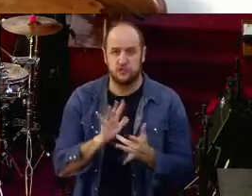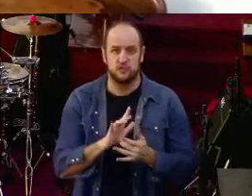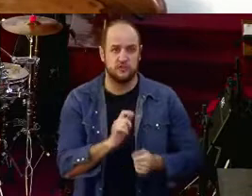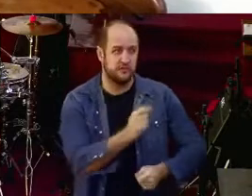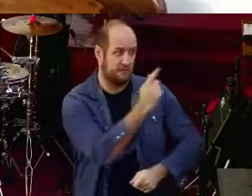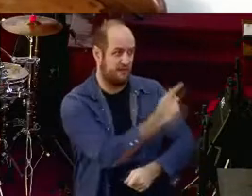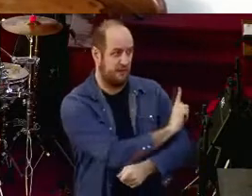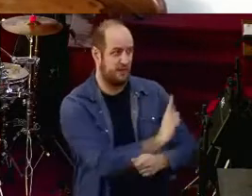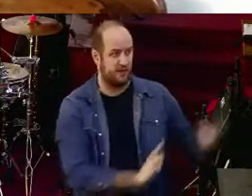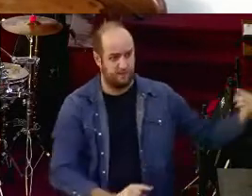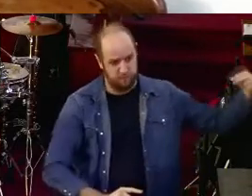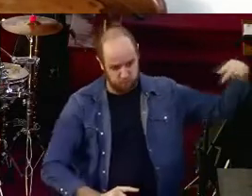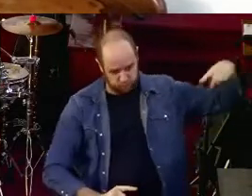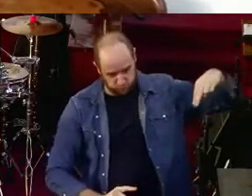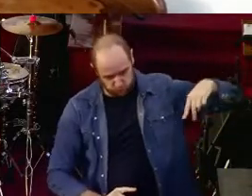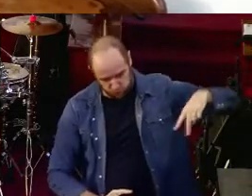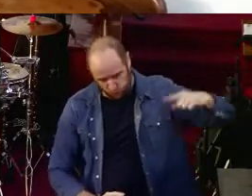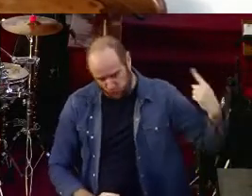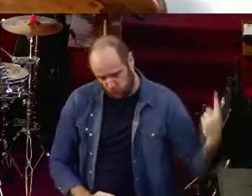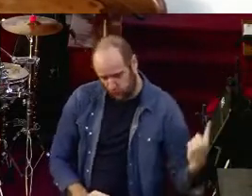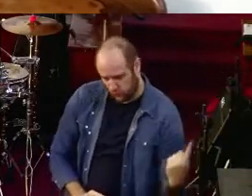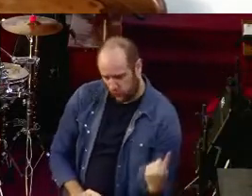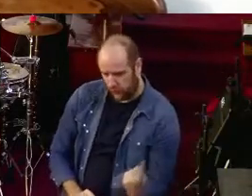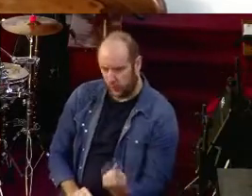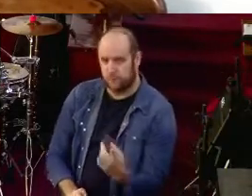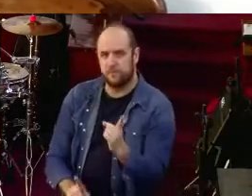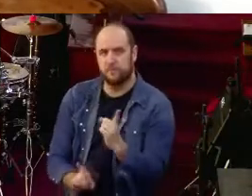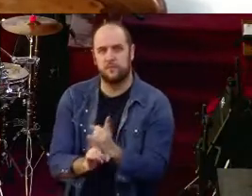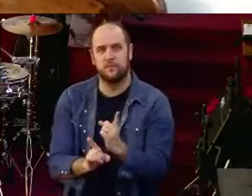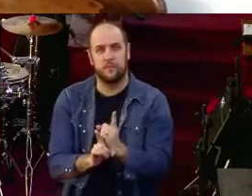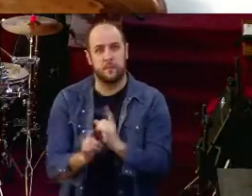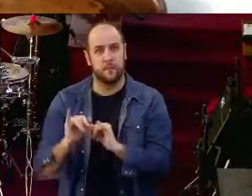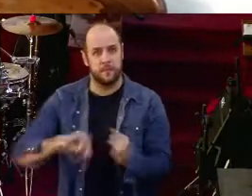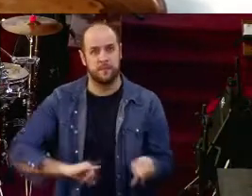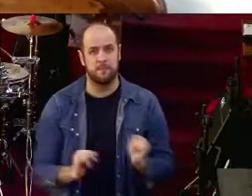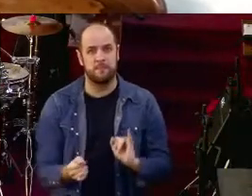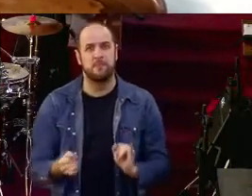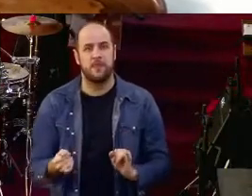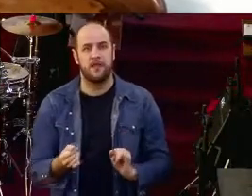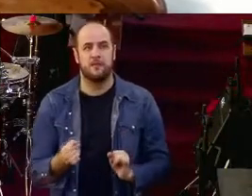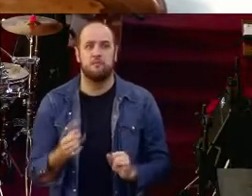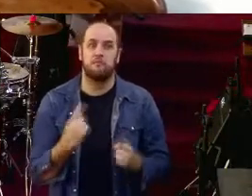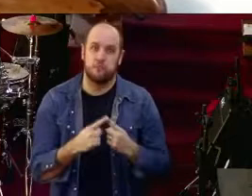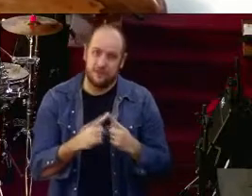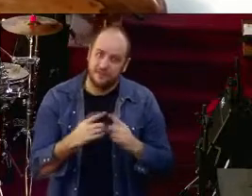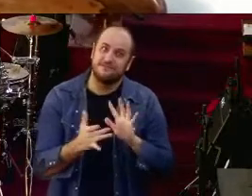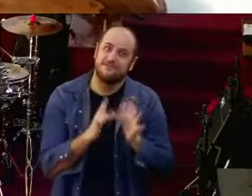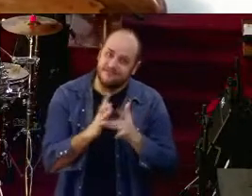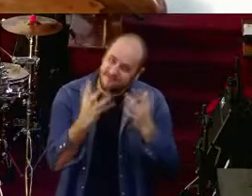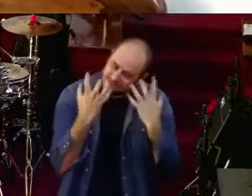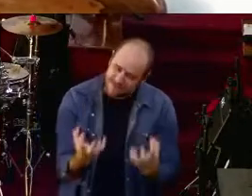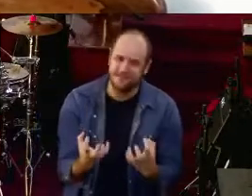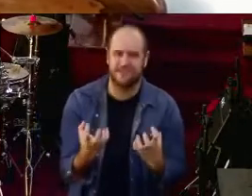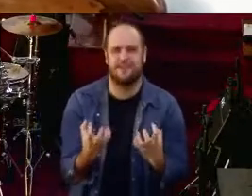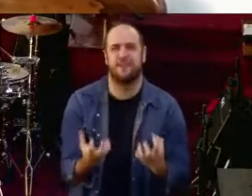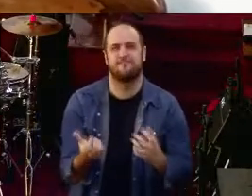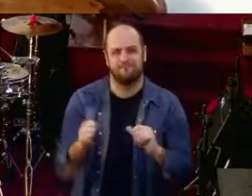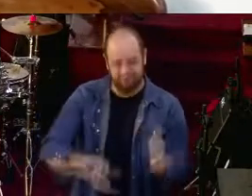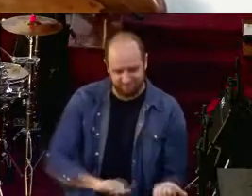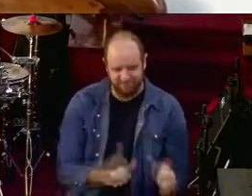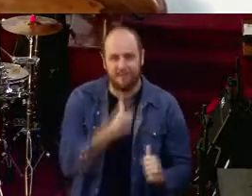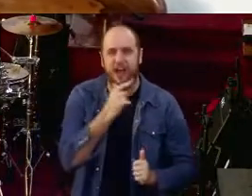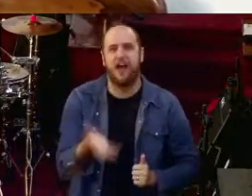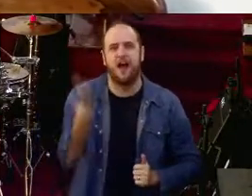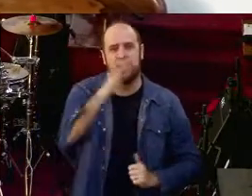para o Jordão, a fim de que João o batizasse, ou seja, era propósito de Jesus ser batizado. No